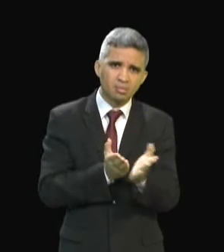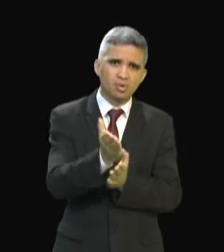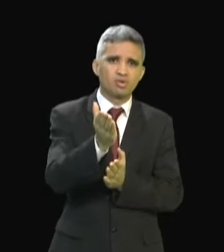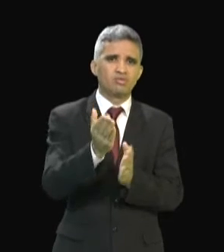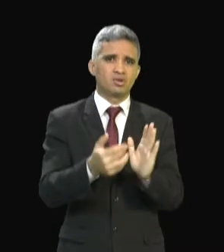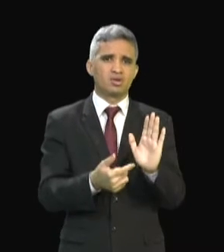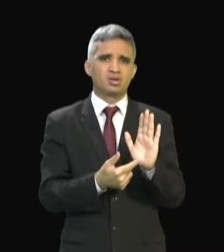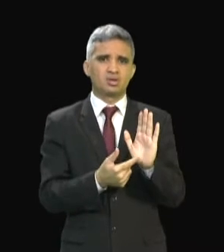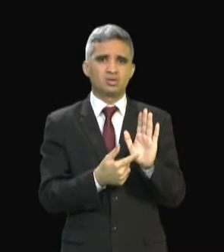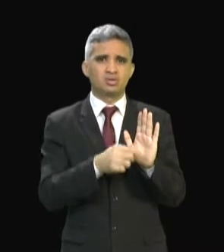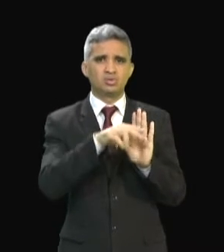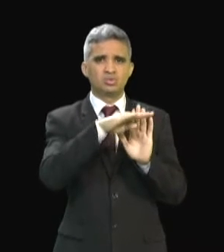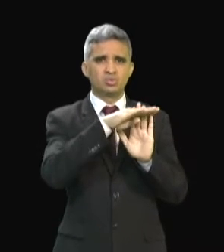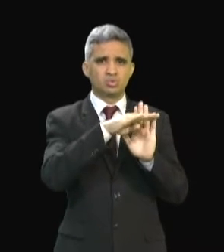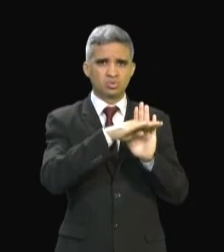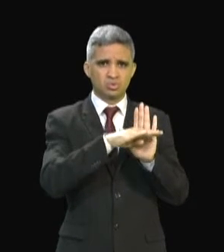pudesse